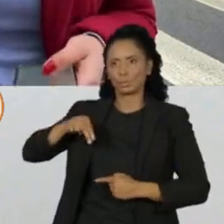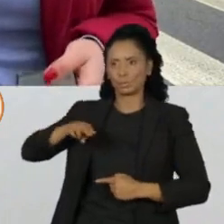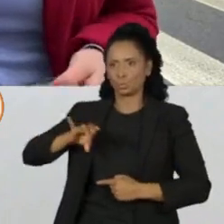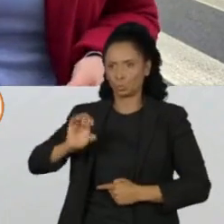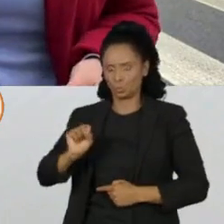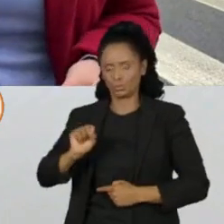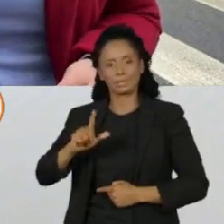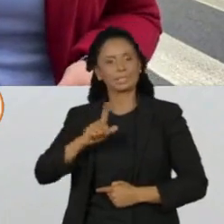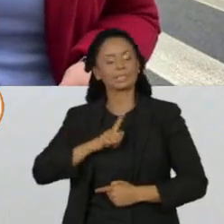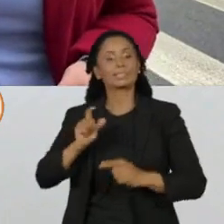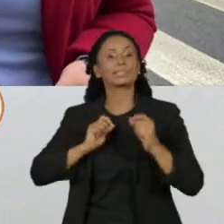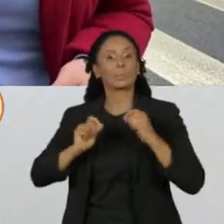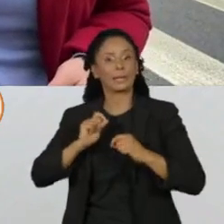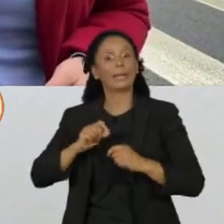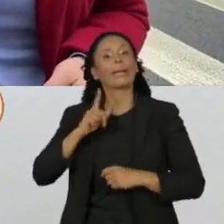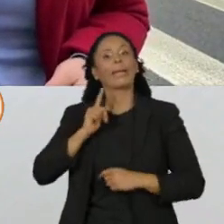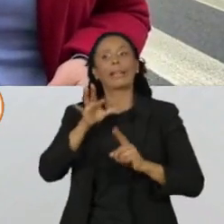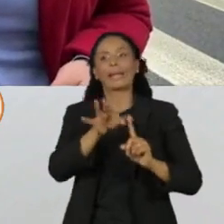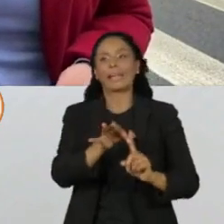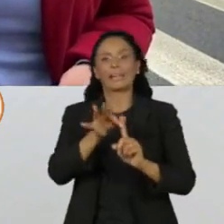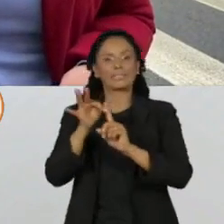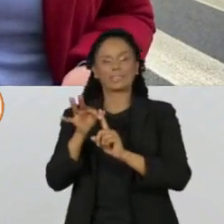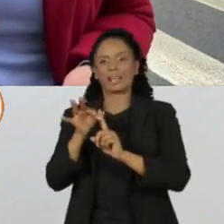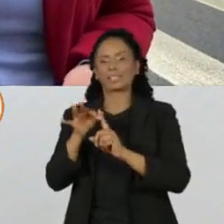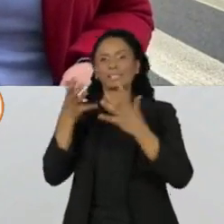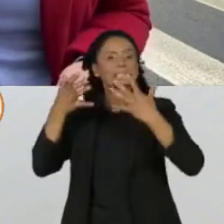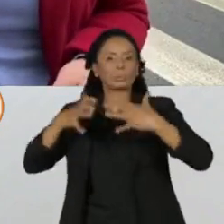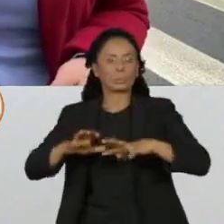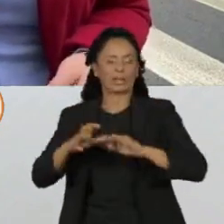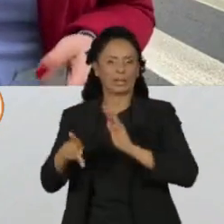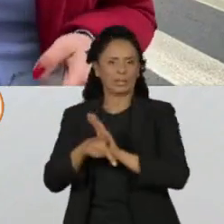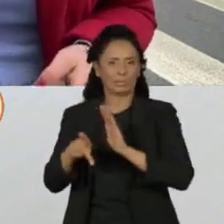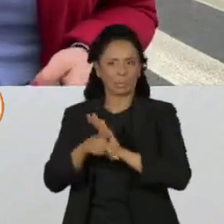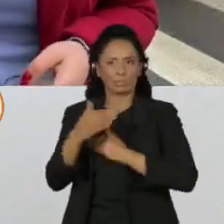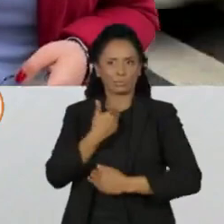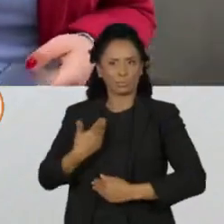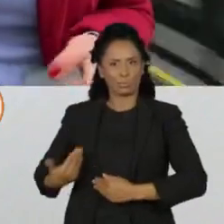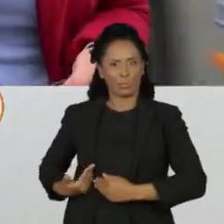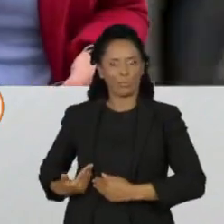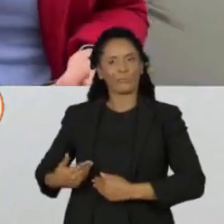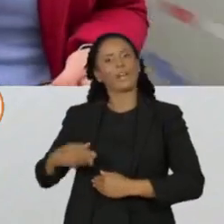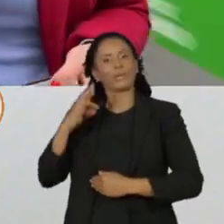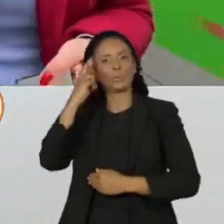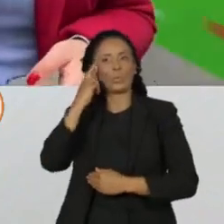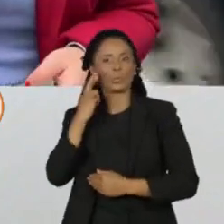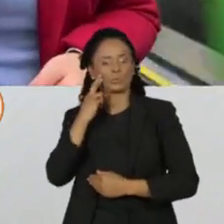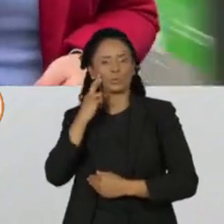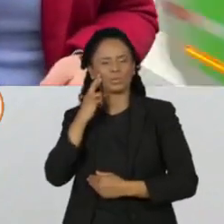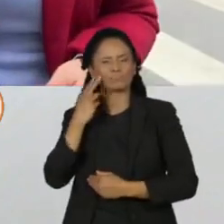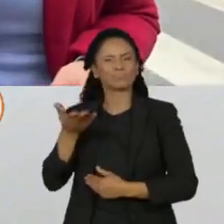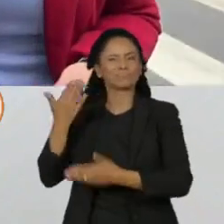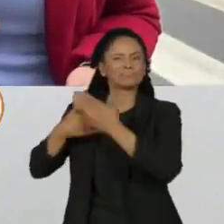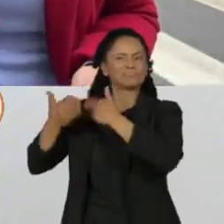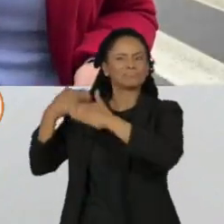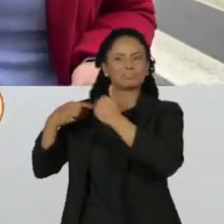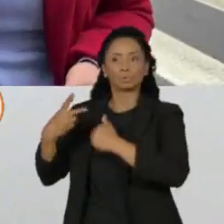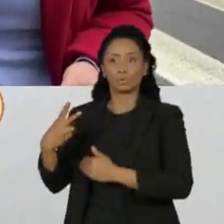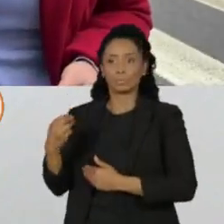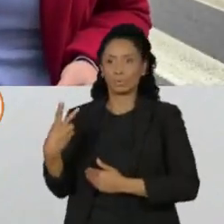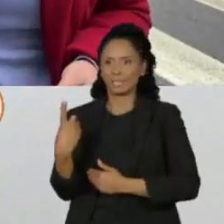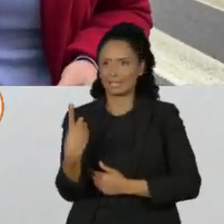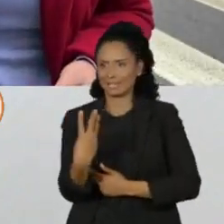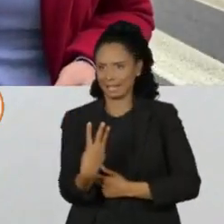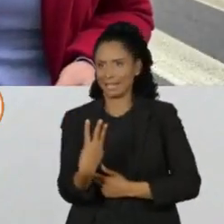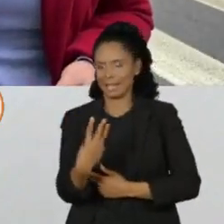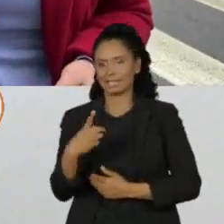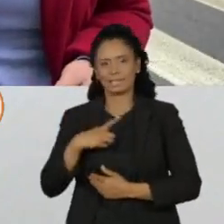a elegibilidade a Ivo Cassol, que é candidato ao governo de Rondônia. O Ivo foi cassado lá em 2013 pelo